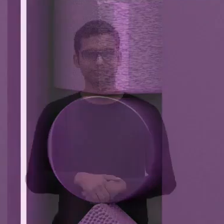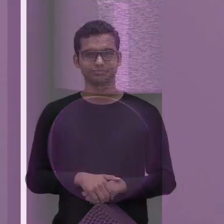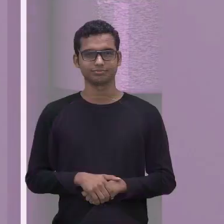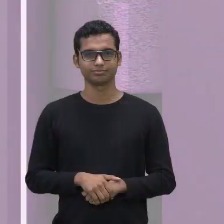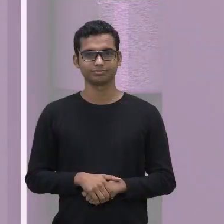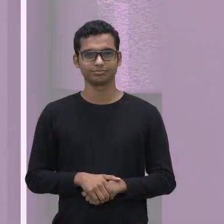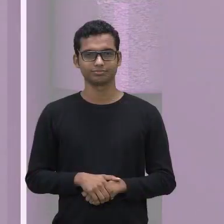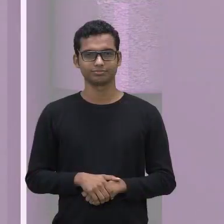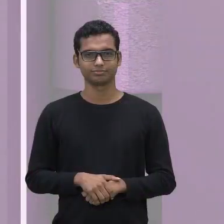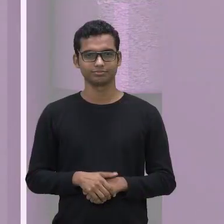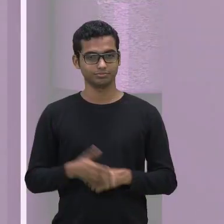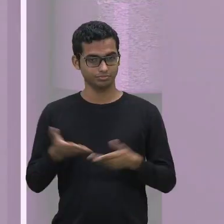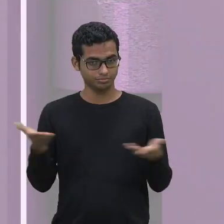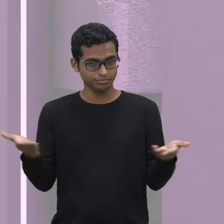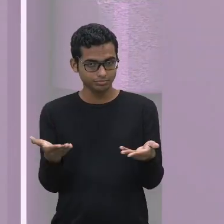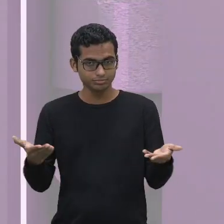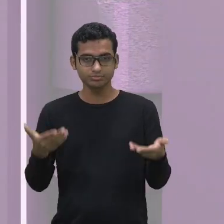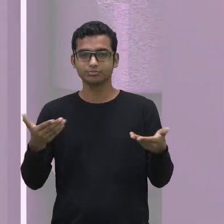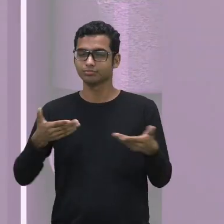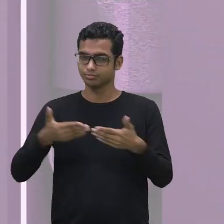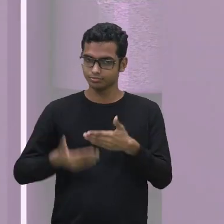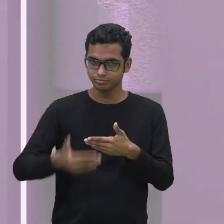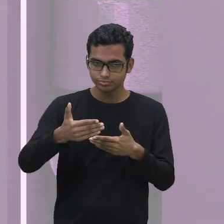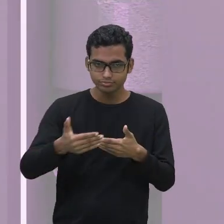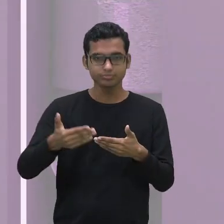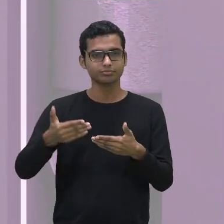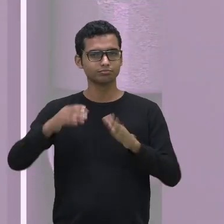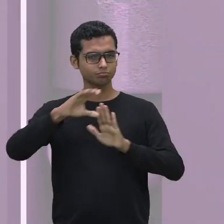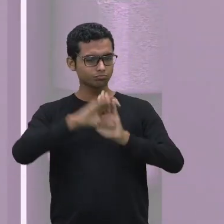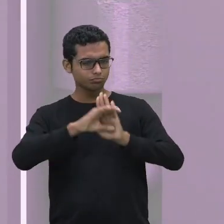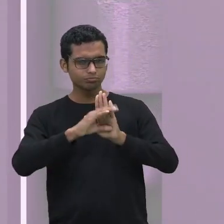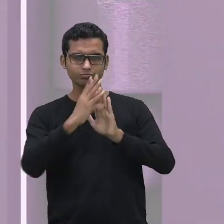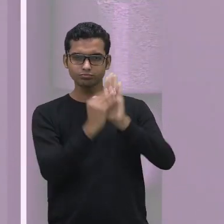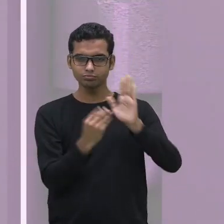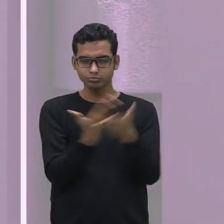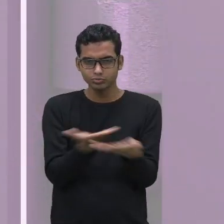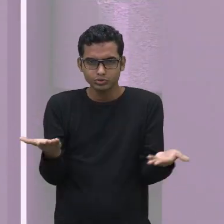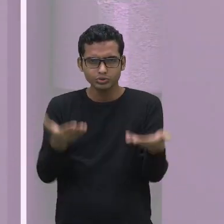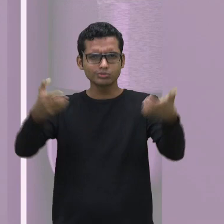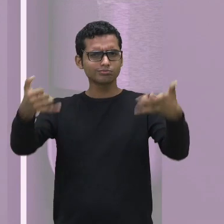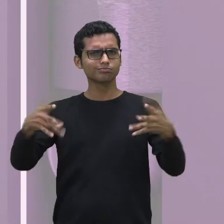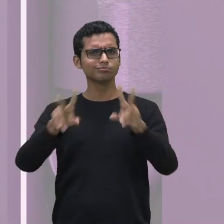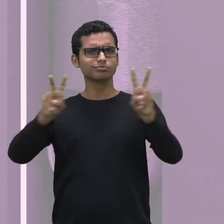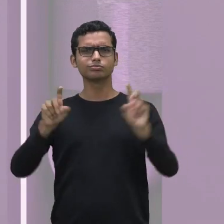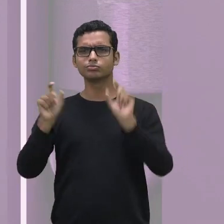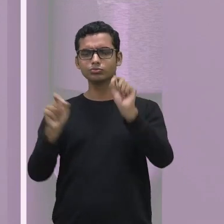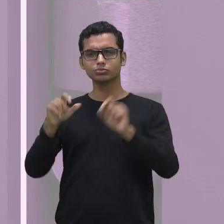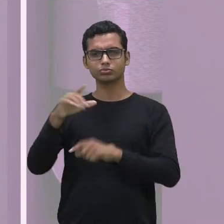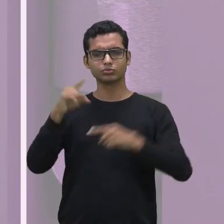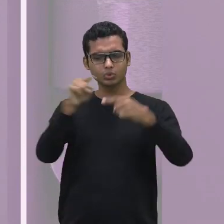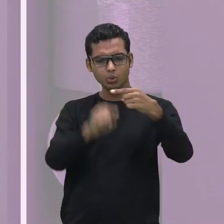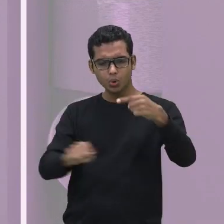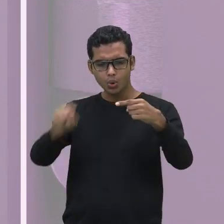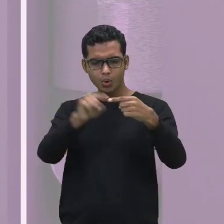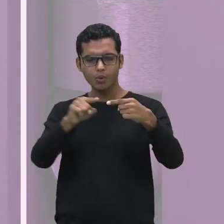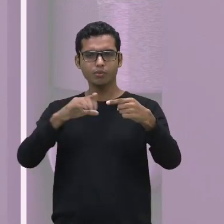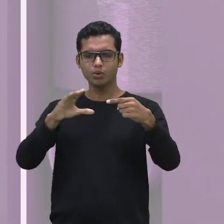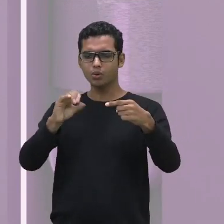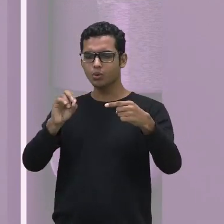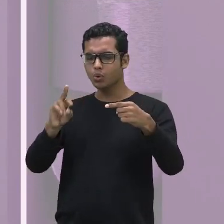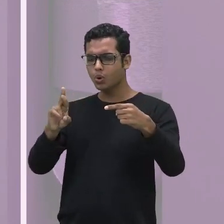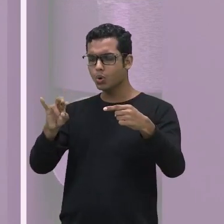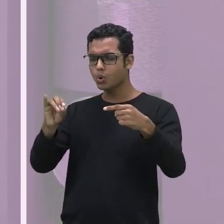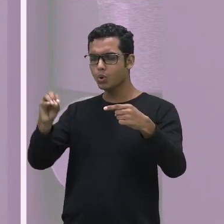Muito bem, então, dando sequência aí aos nossos conteúdos, hoje falaremos sobre a coroa circular e